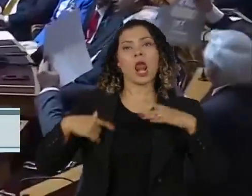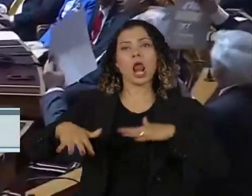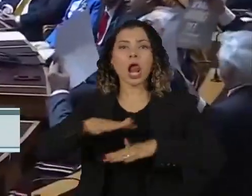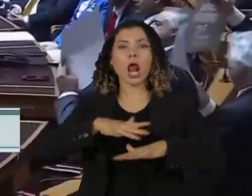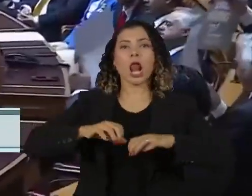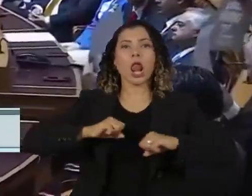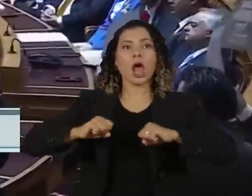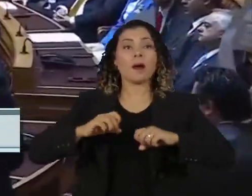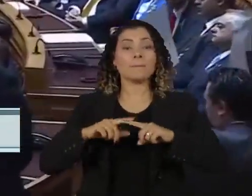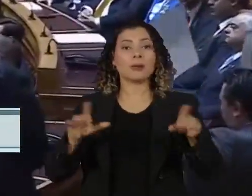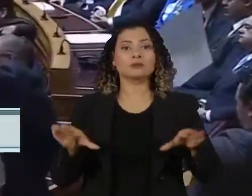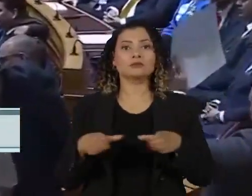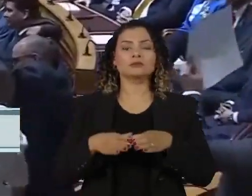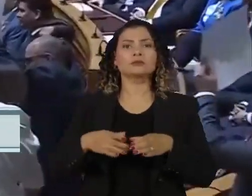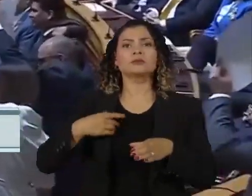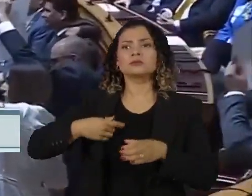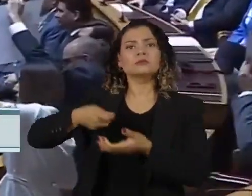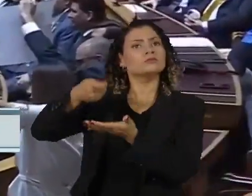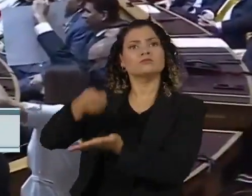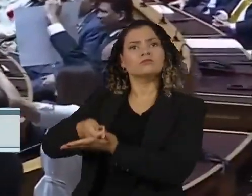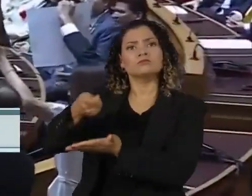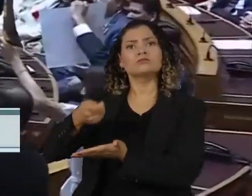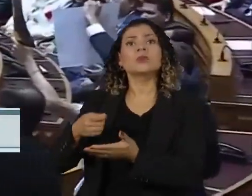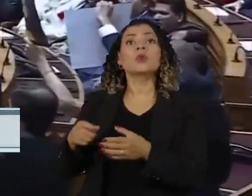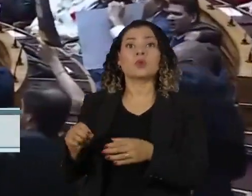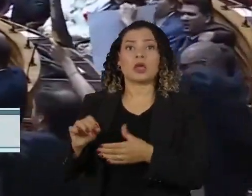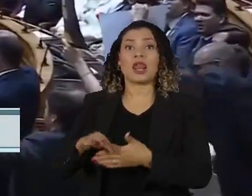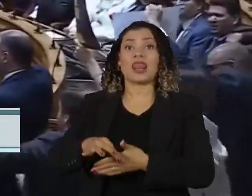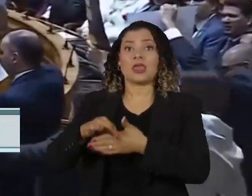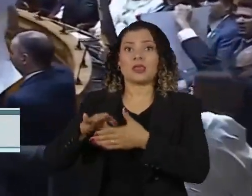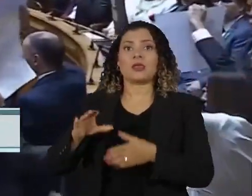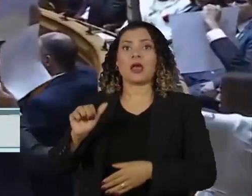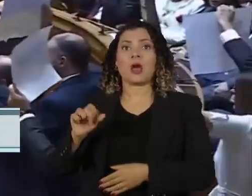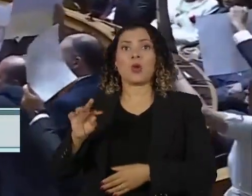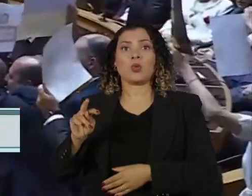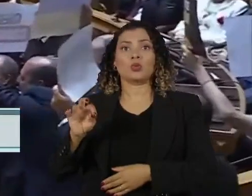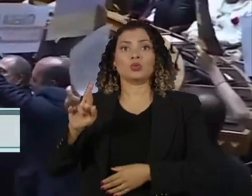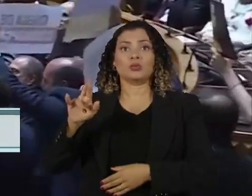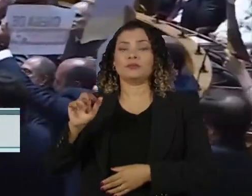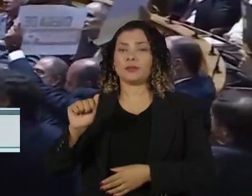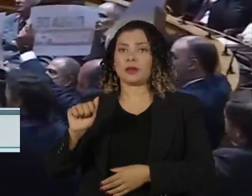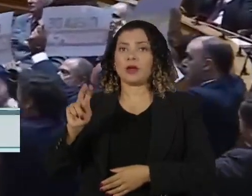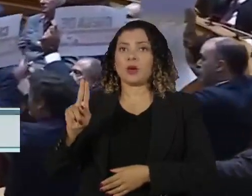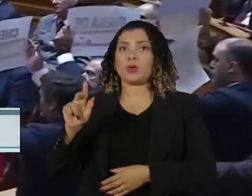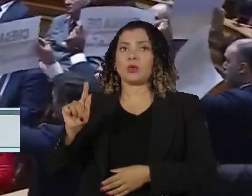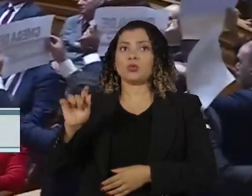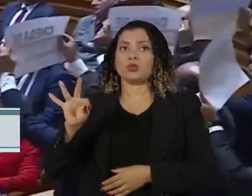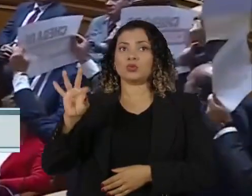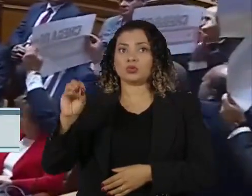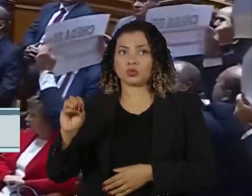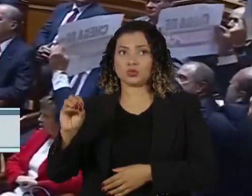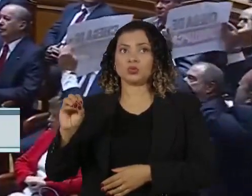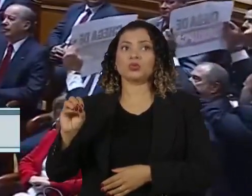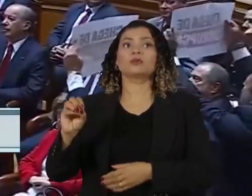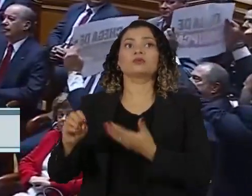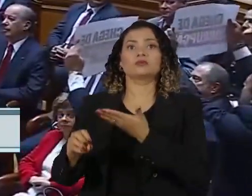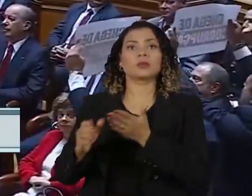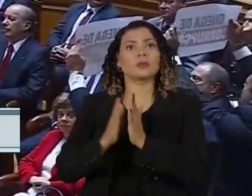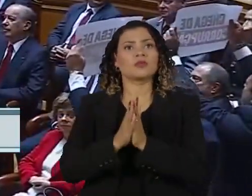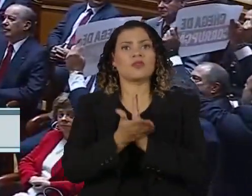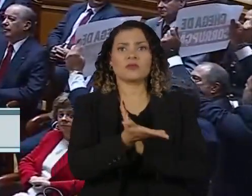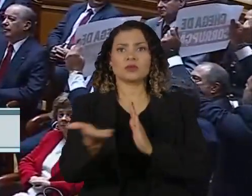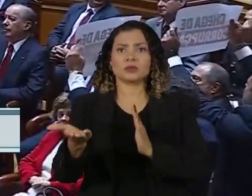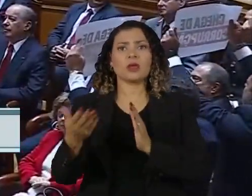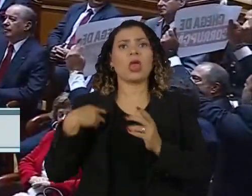foi repreendido pelo porta-voz da casa, Augusto Santos Silva. Os senhores deputados que querem permanecer na